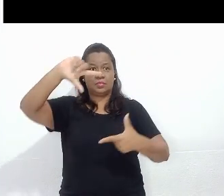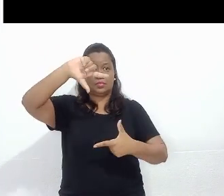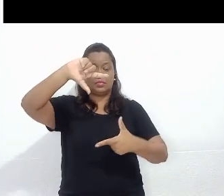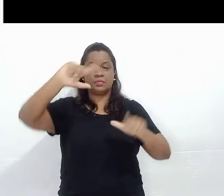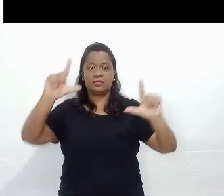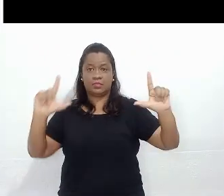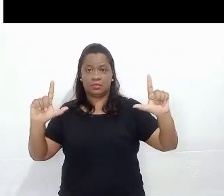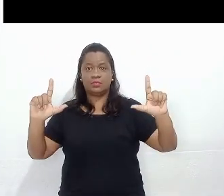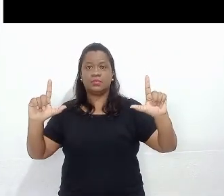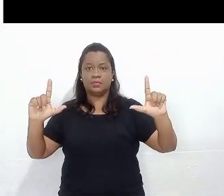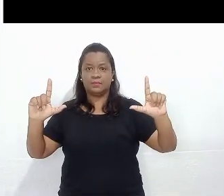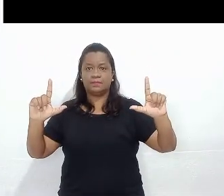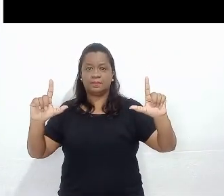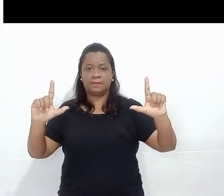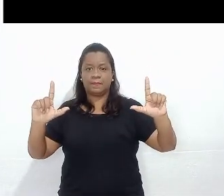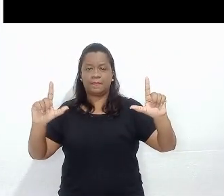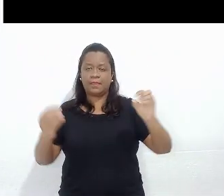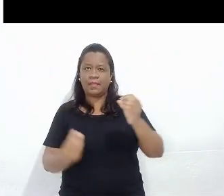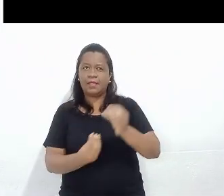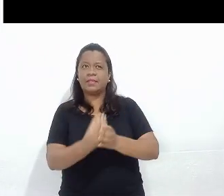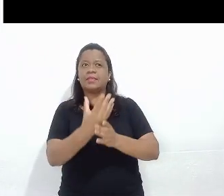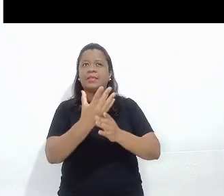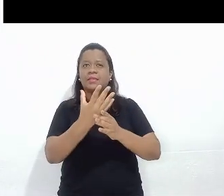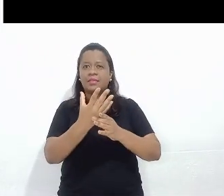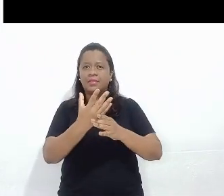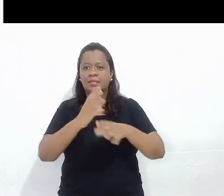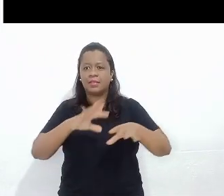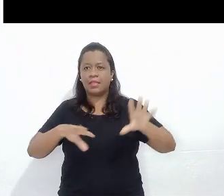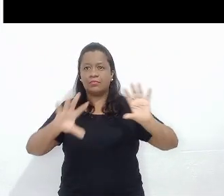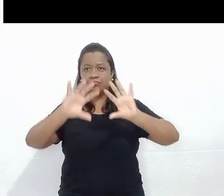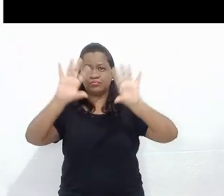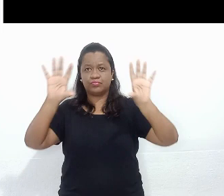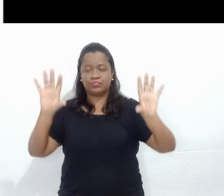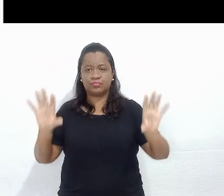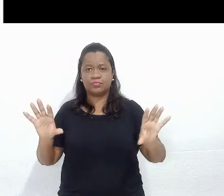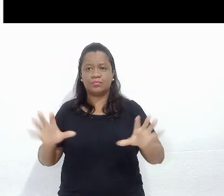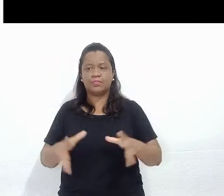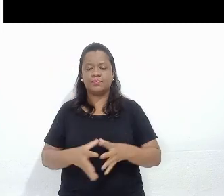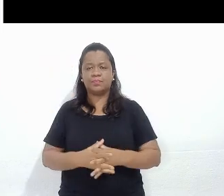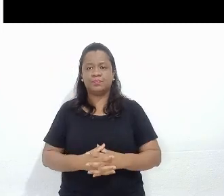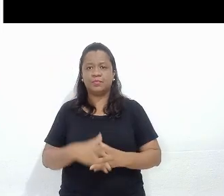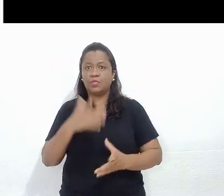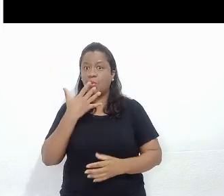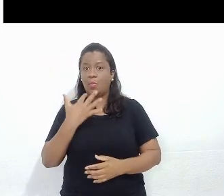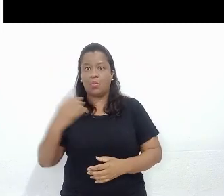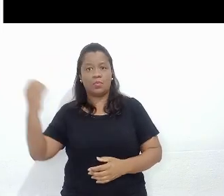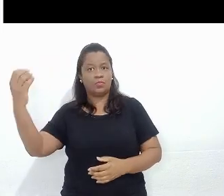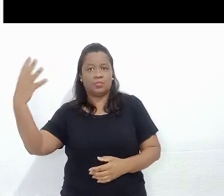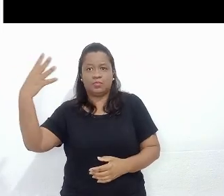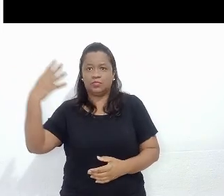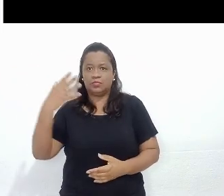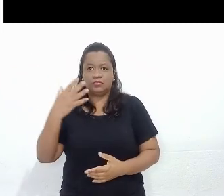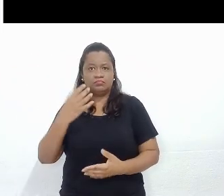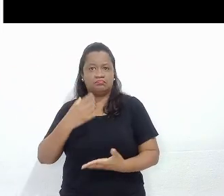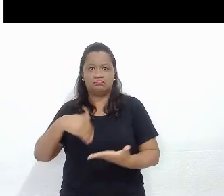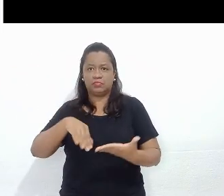que vai gerar no cenário alguma influência, né? De cor, de luz, tudo isso. Então,